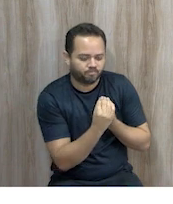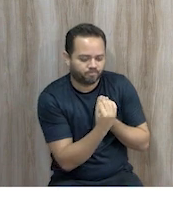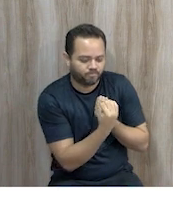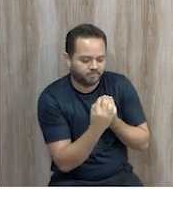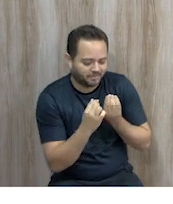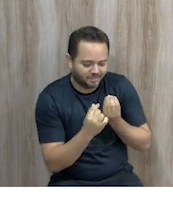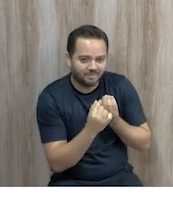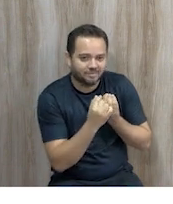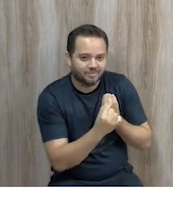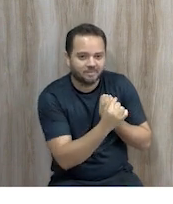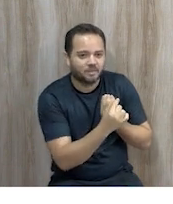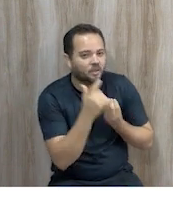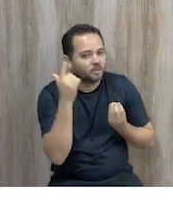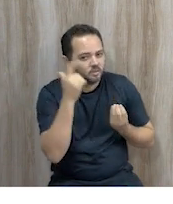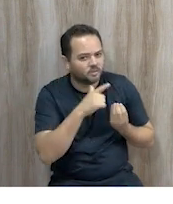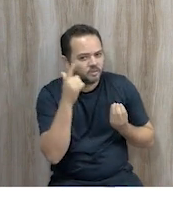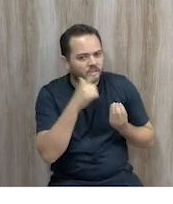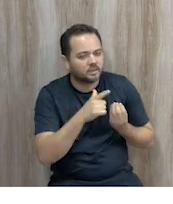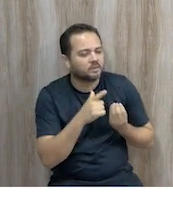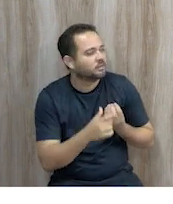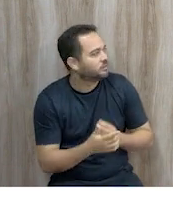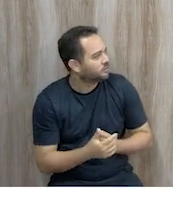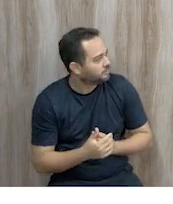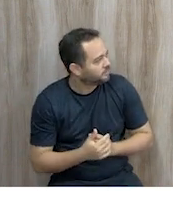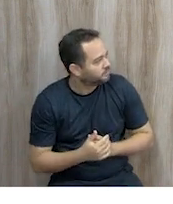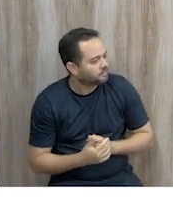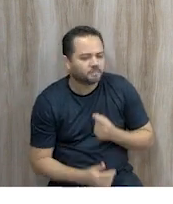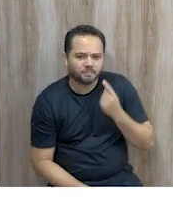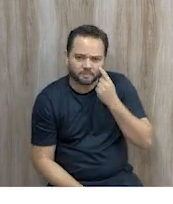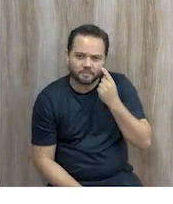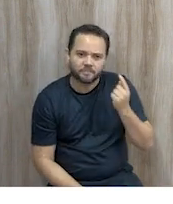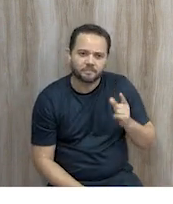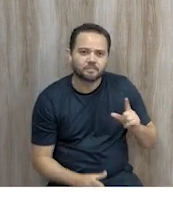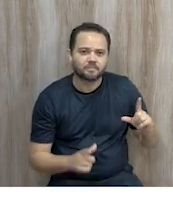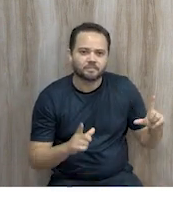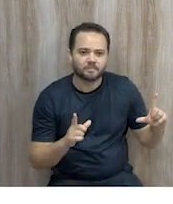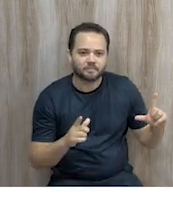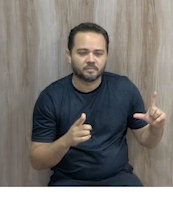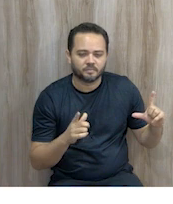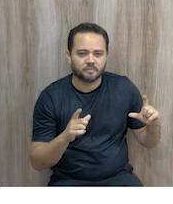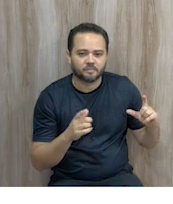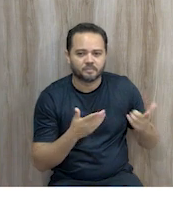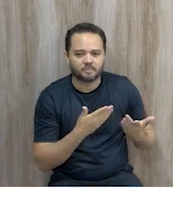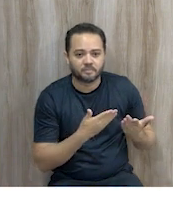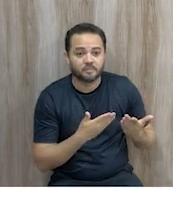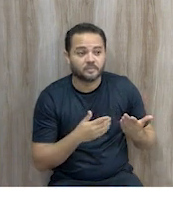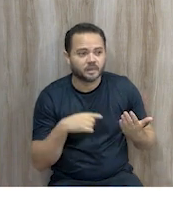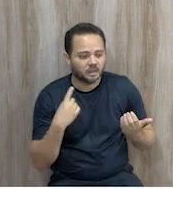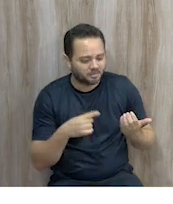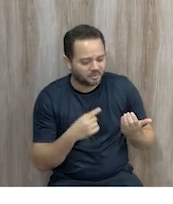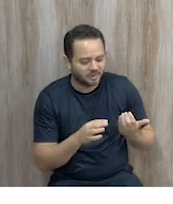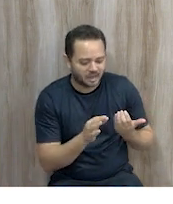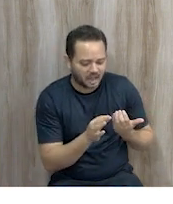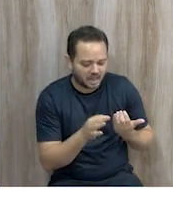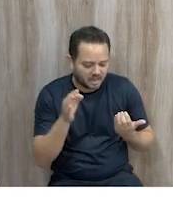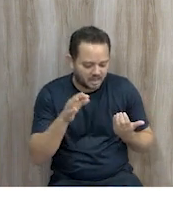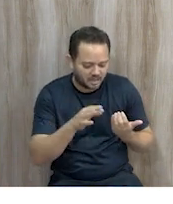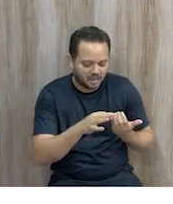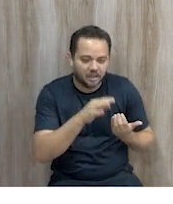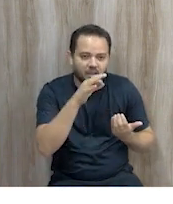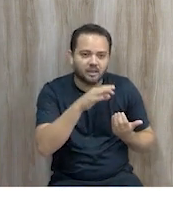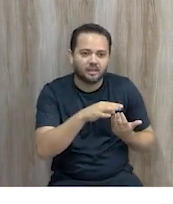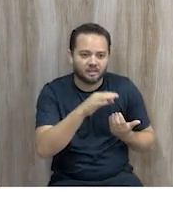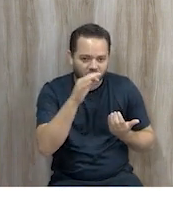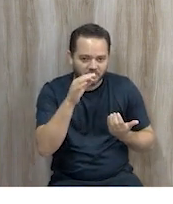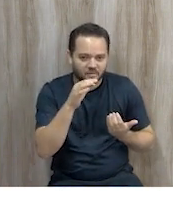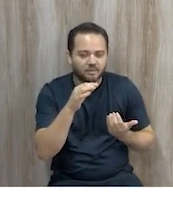também essa mobilidade. Isso ajuda, inclusive, na hora de soltar internamente essas fibras, porque para apical, esse retalho